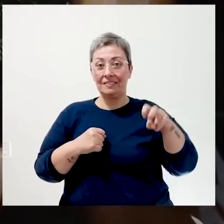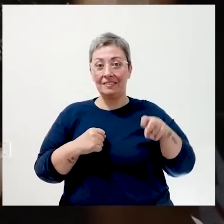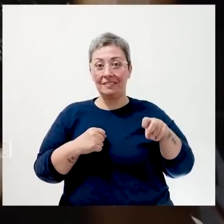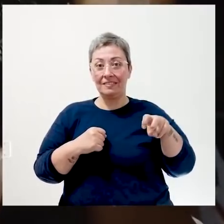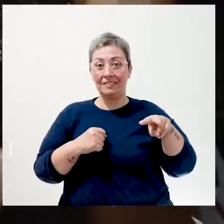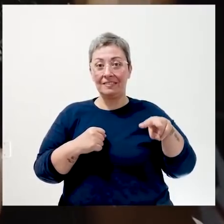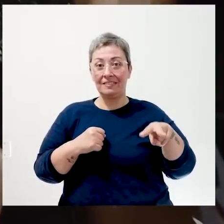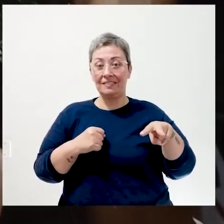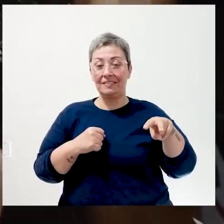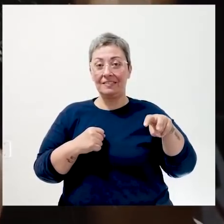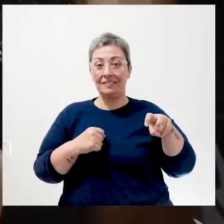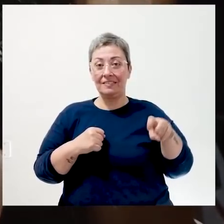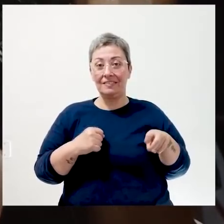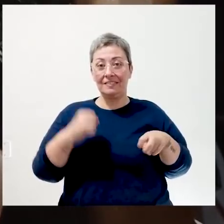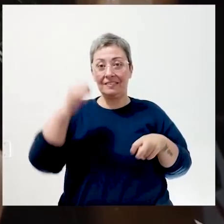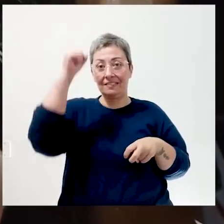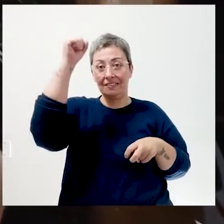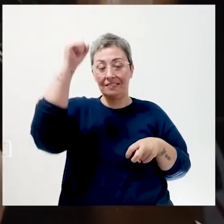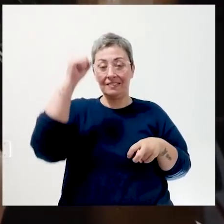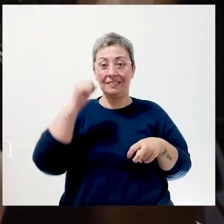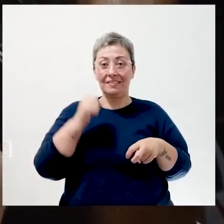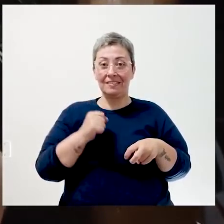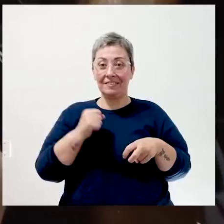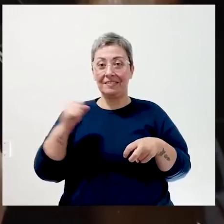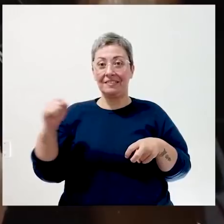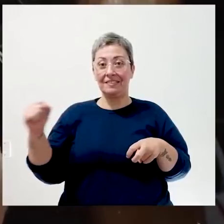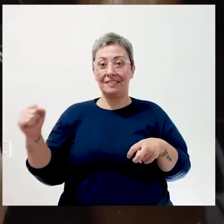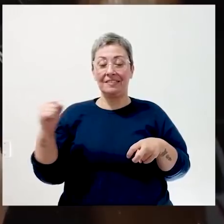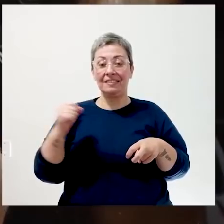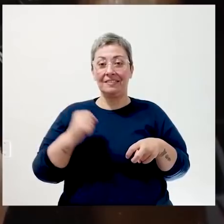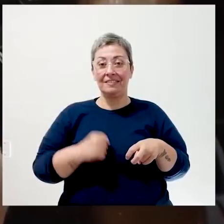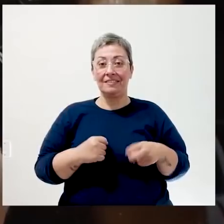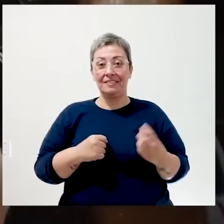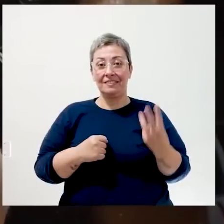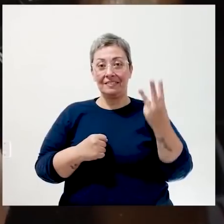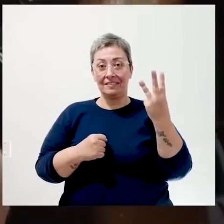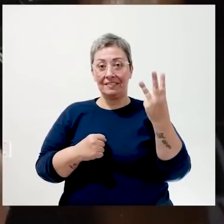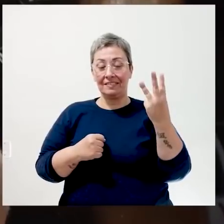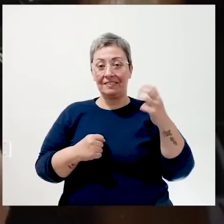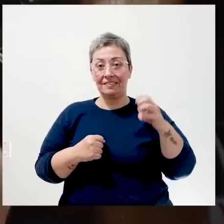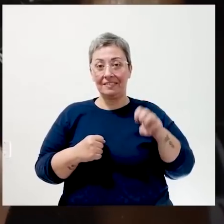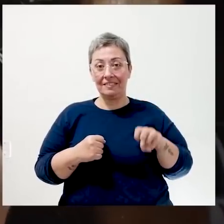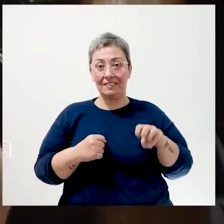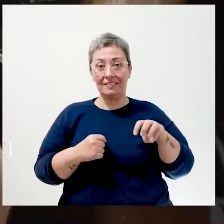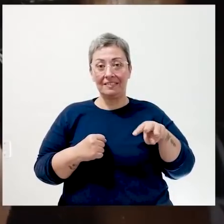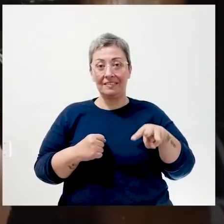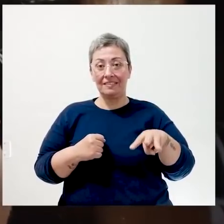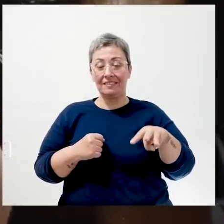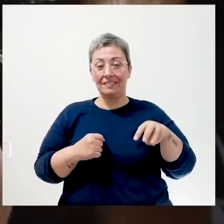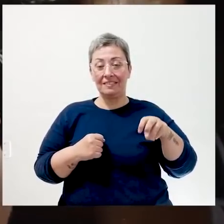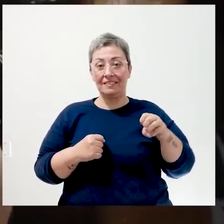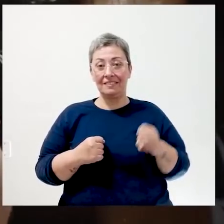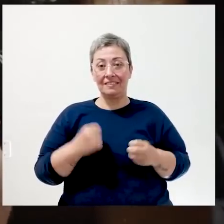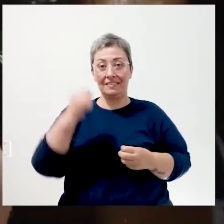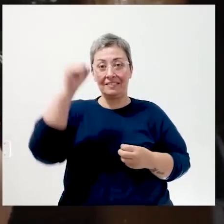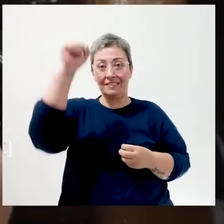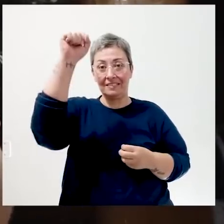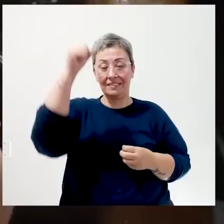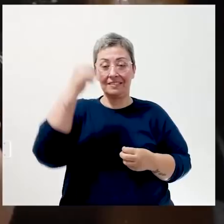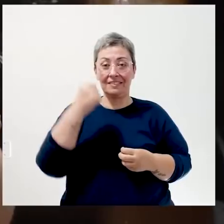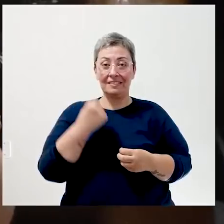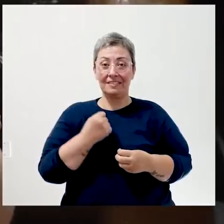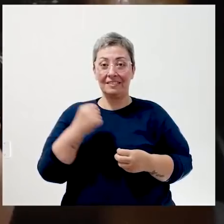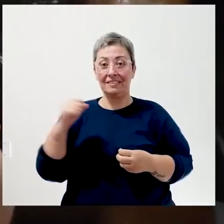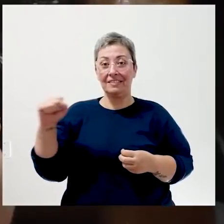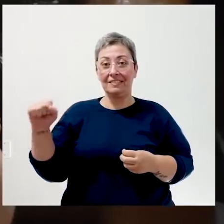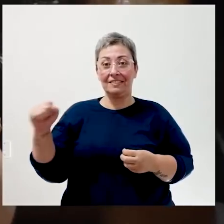ginastiquinha, duas minhoquinhas fazendo ginastiquinha, três